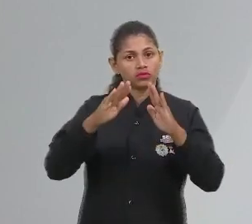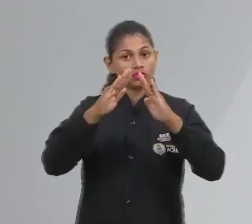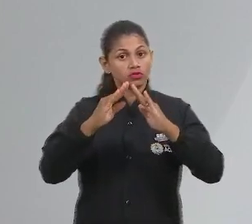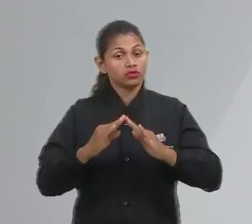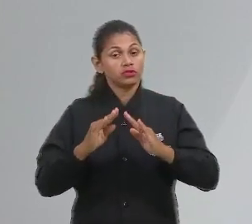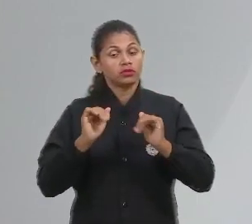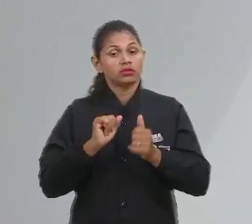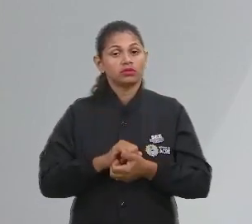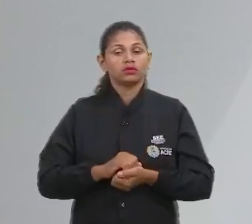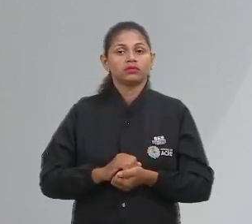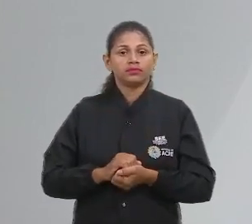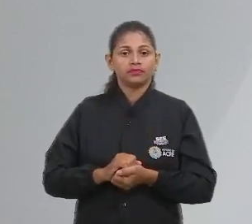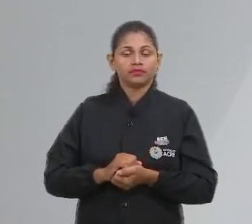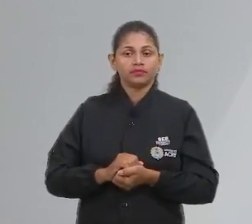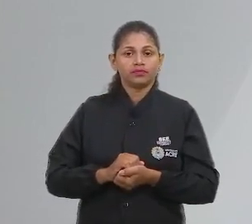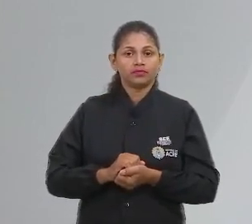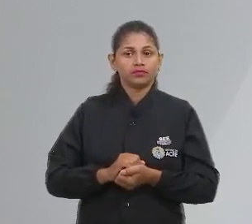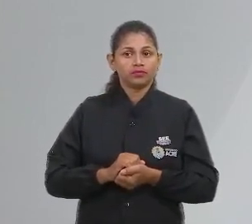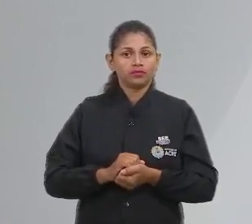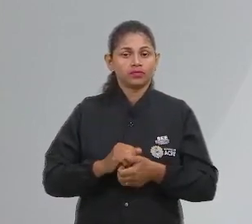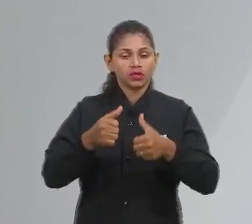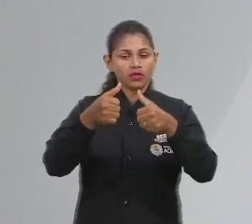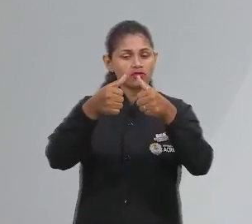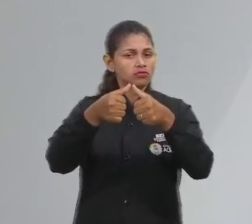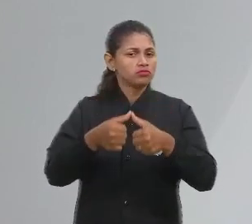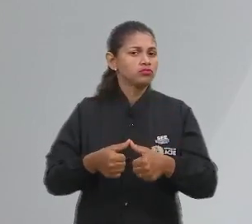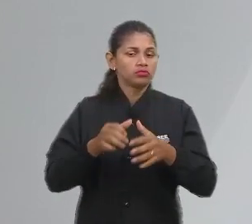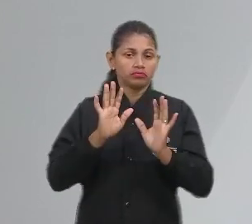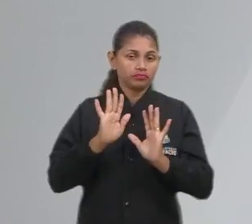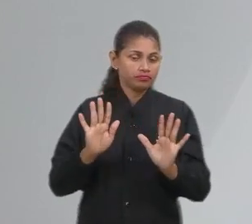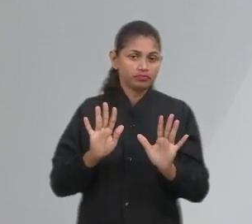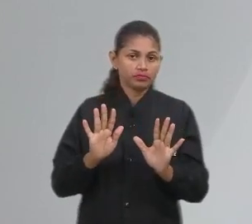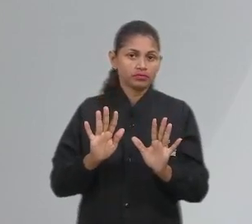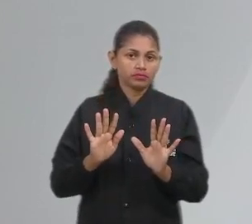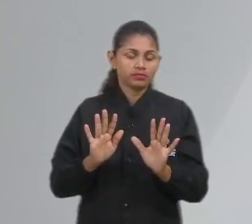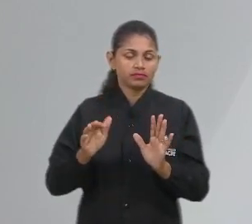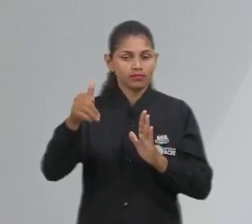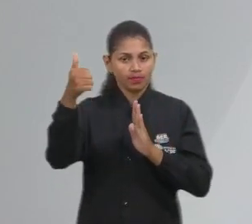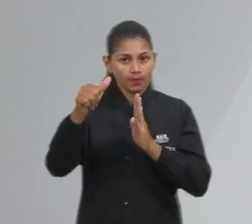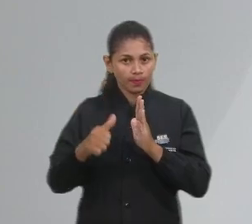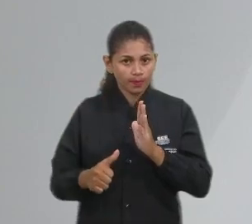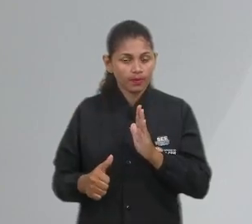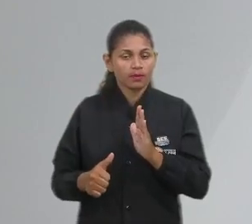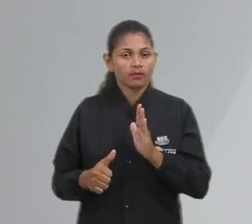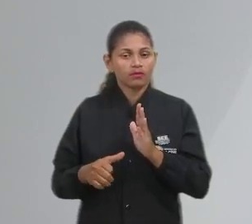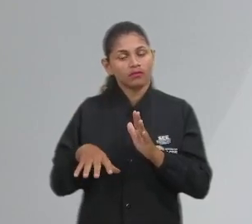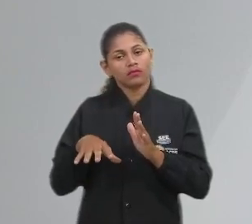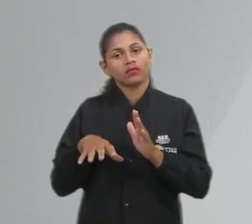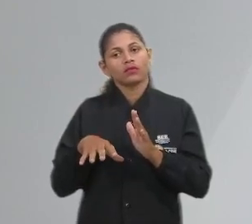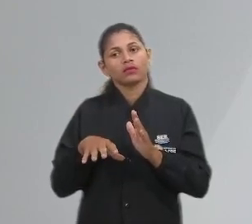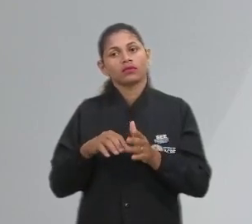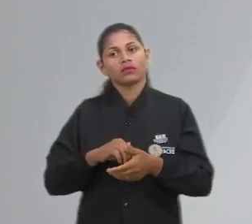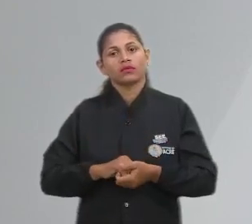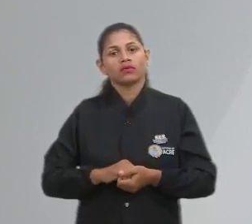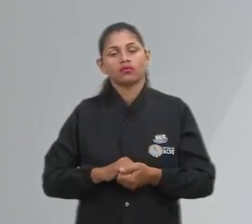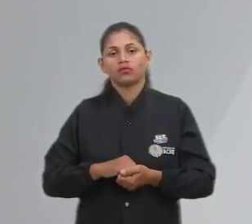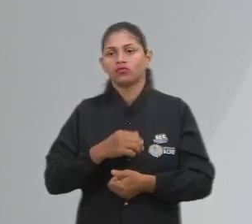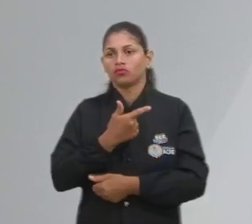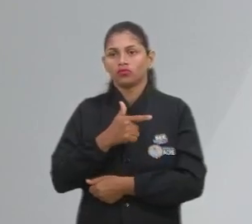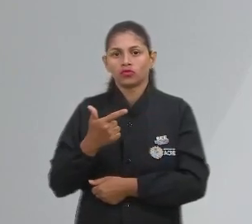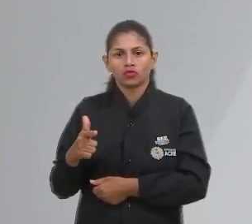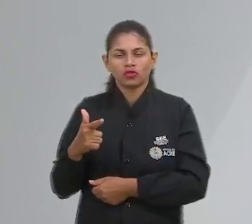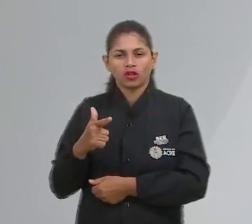ele era ali no momento do jogo. Então essa avaliação, ela é fora de julgamento, mas ela é